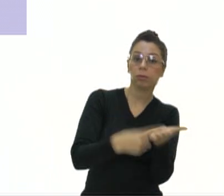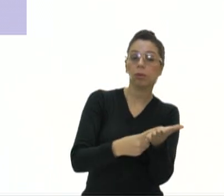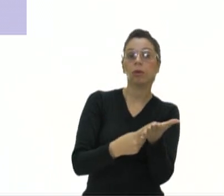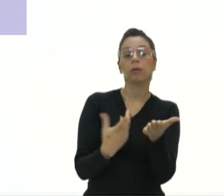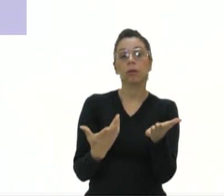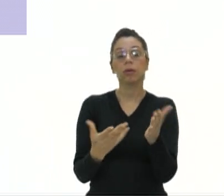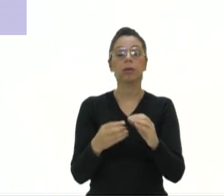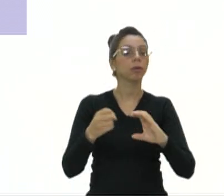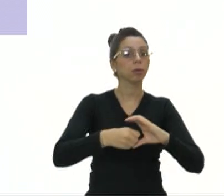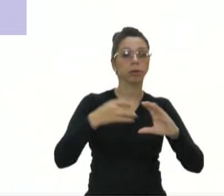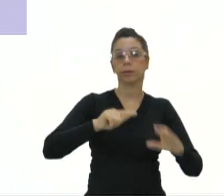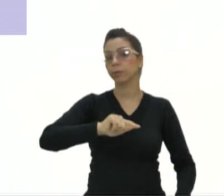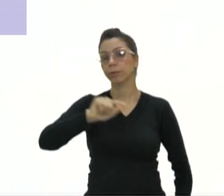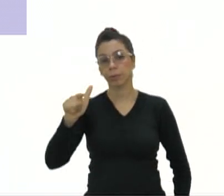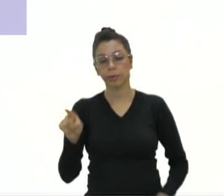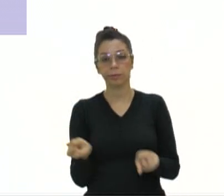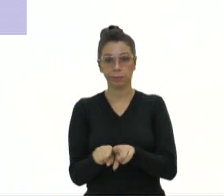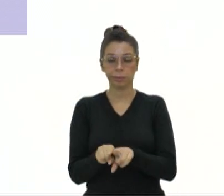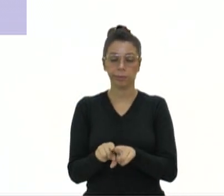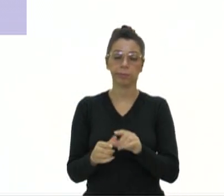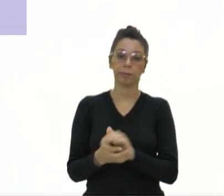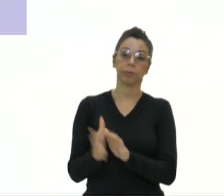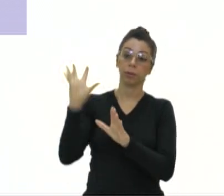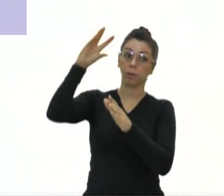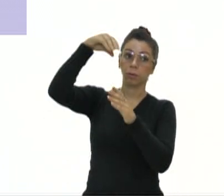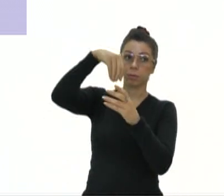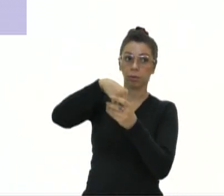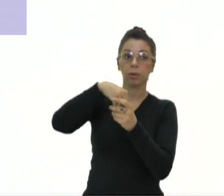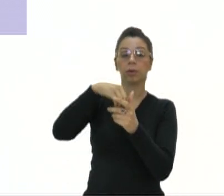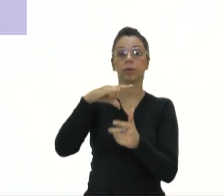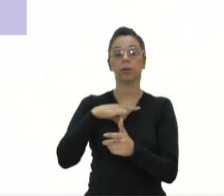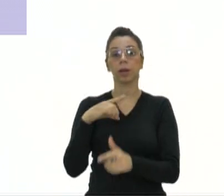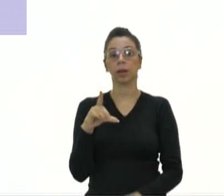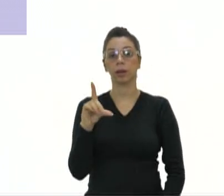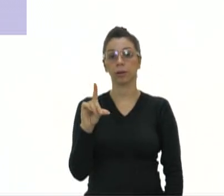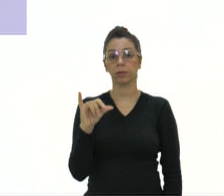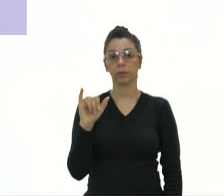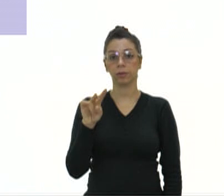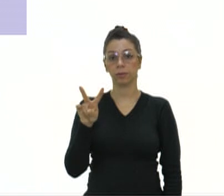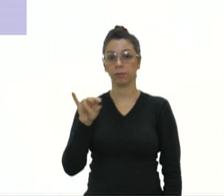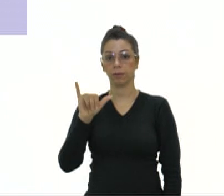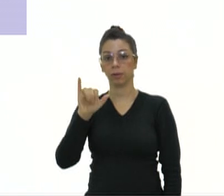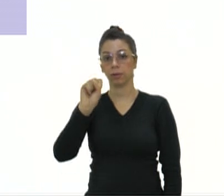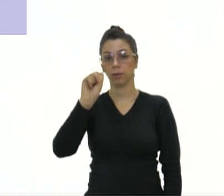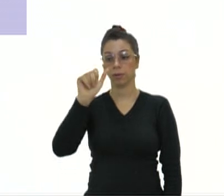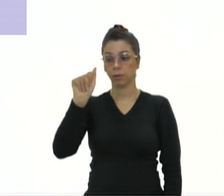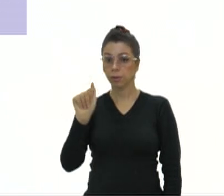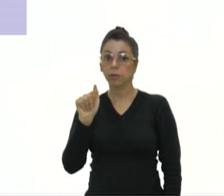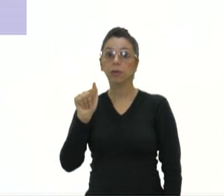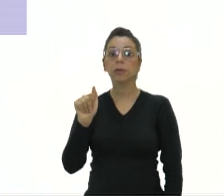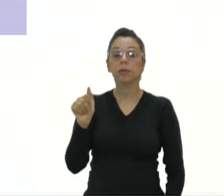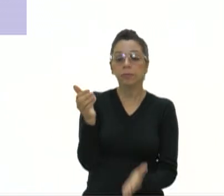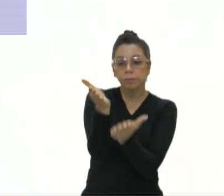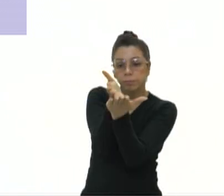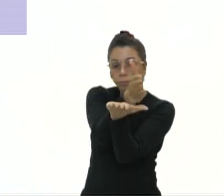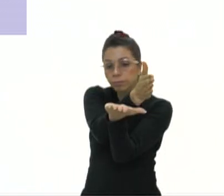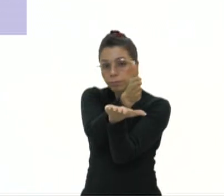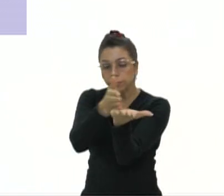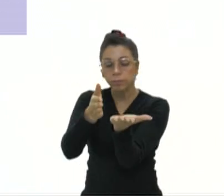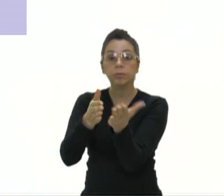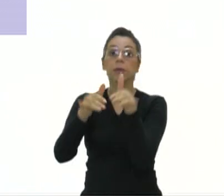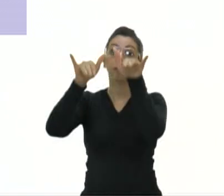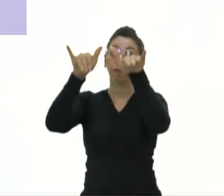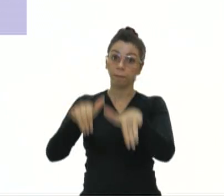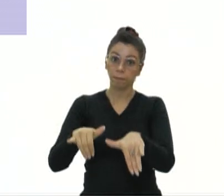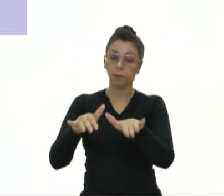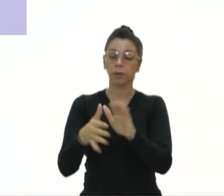outras características. Internamente, nós vamos ter uma questão de divisas, essas divisas devem ser